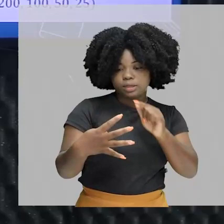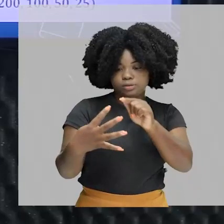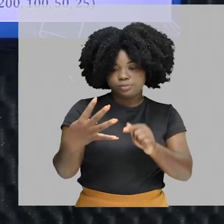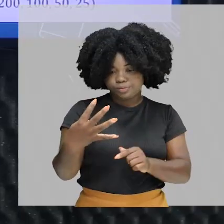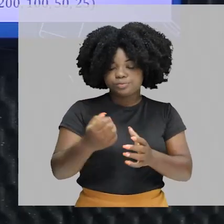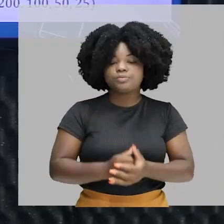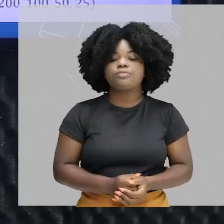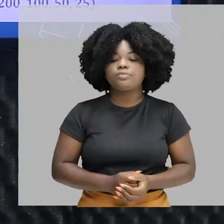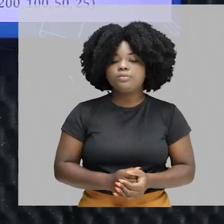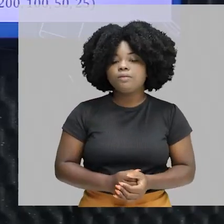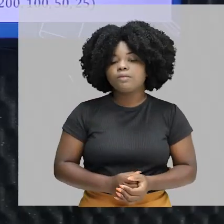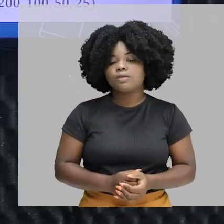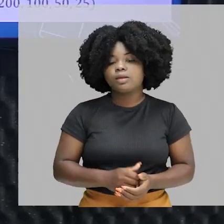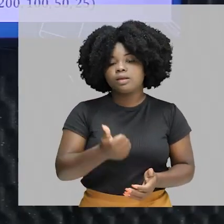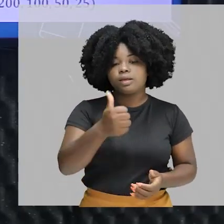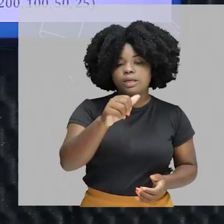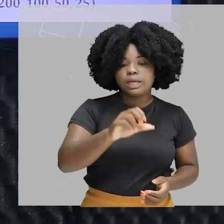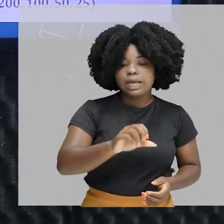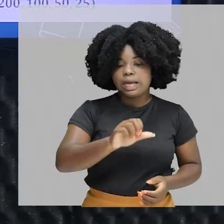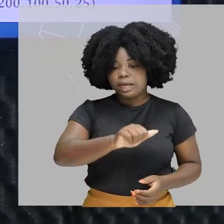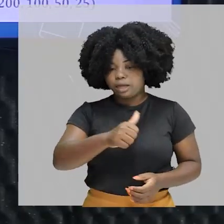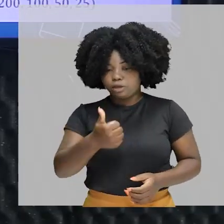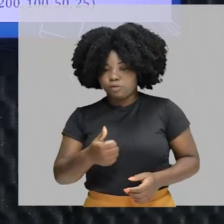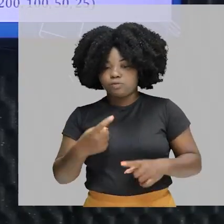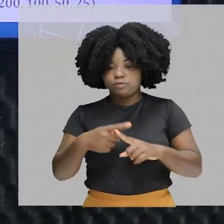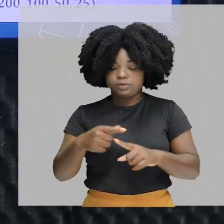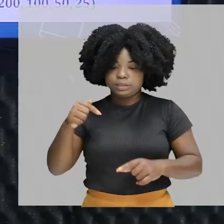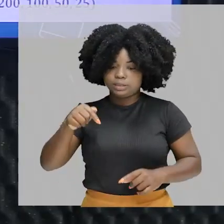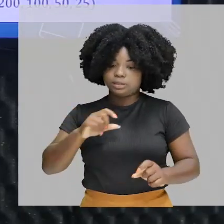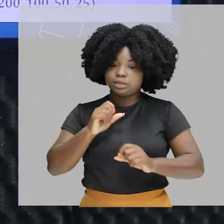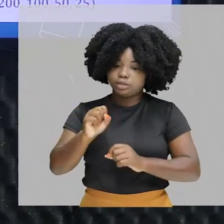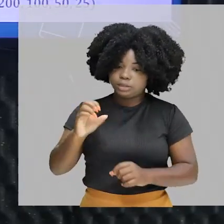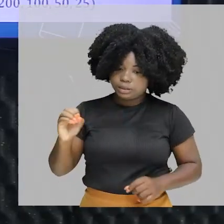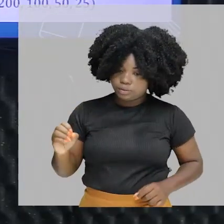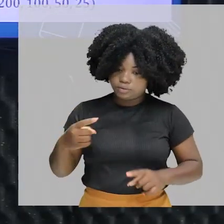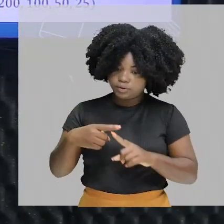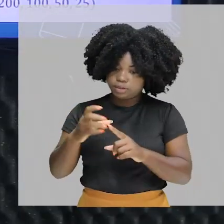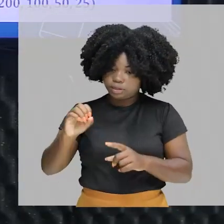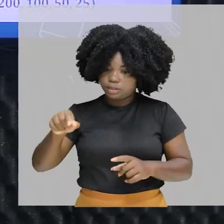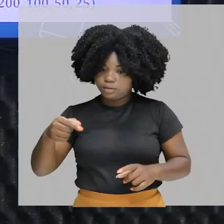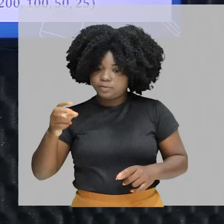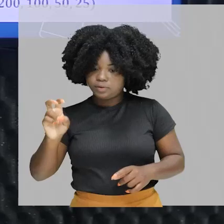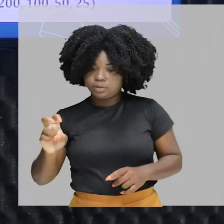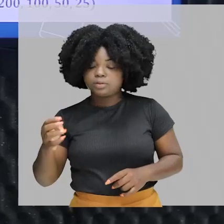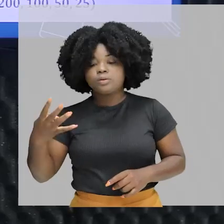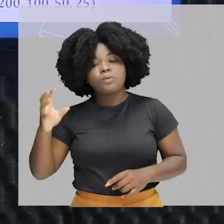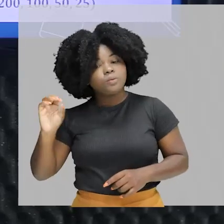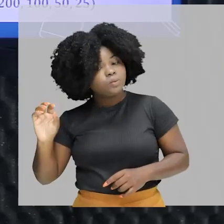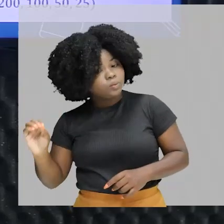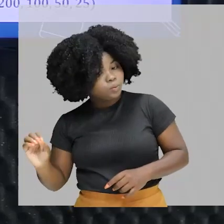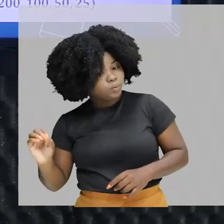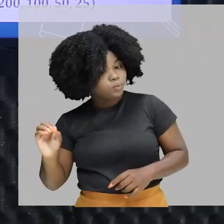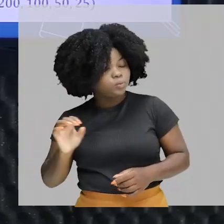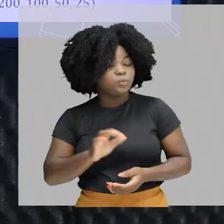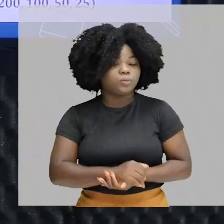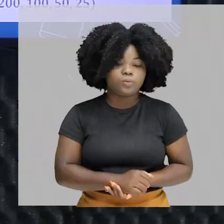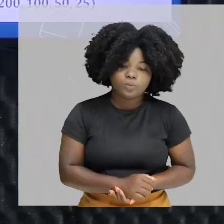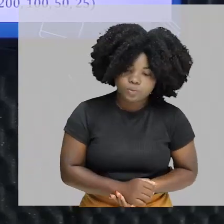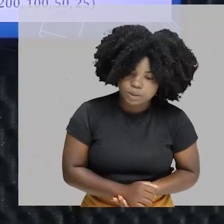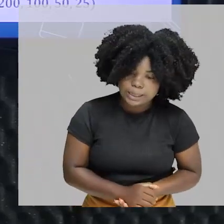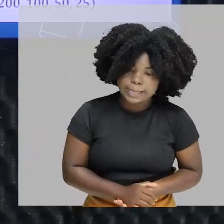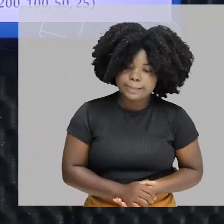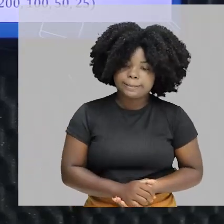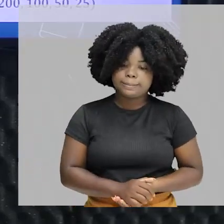segundo termo, A1 vezes Q, ou seja, 800 vezes meio, metade de 800